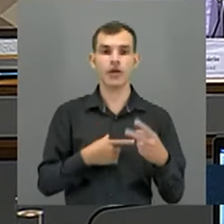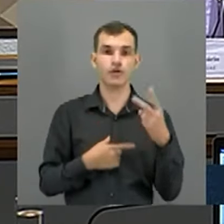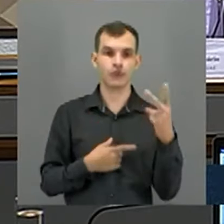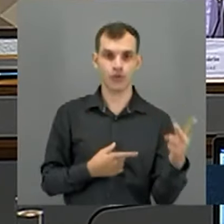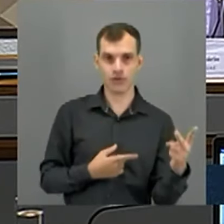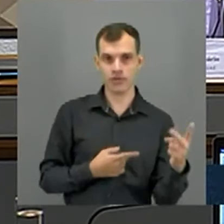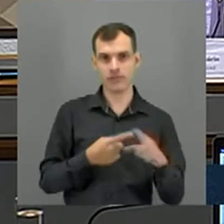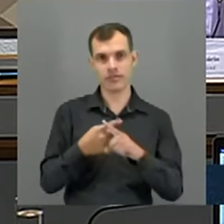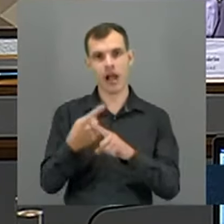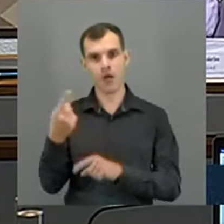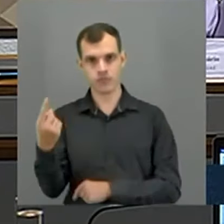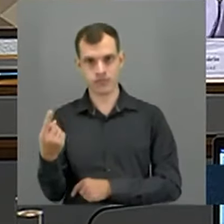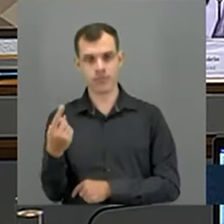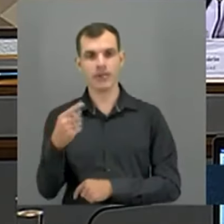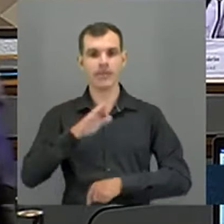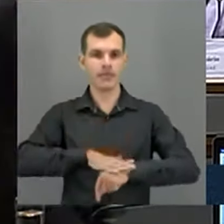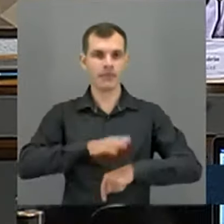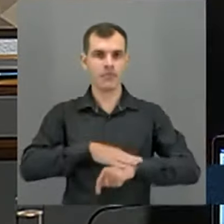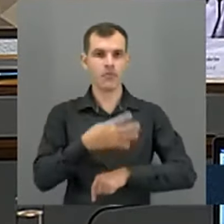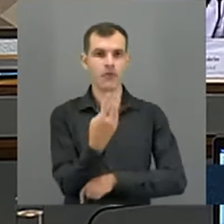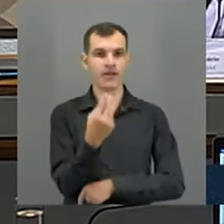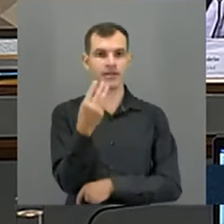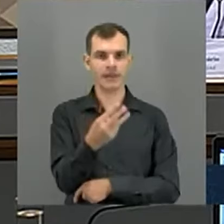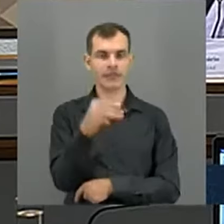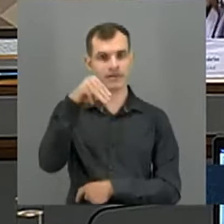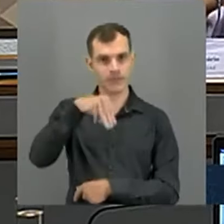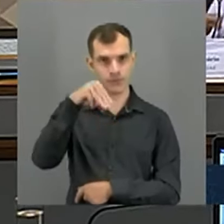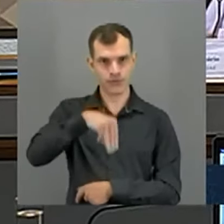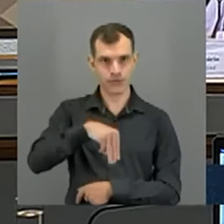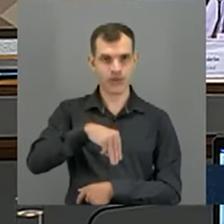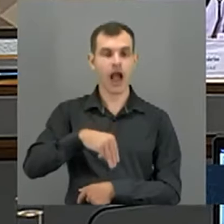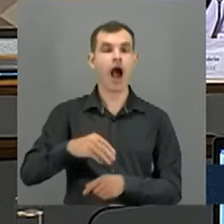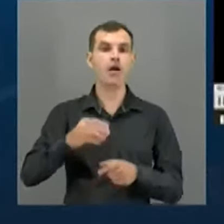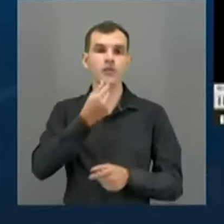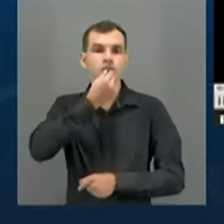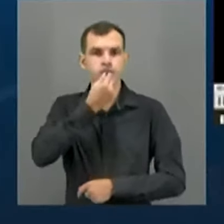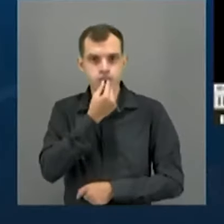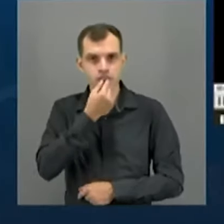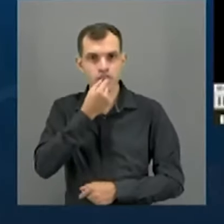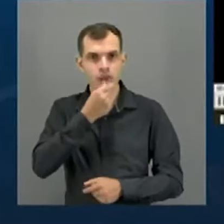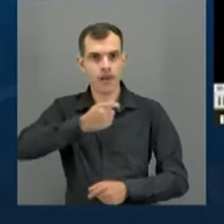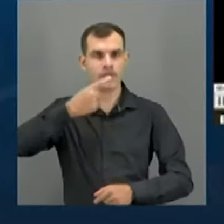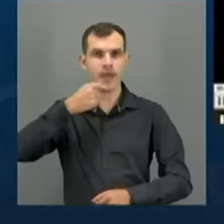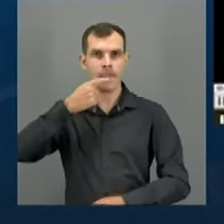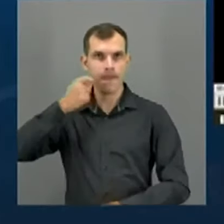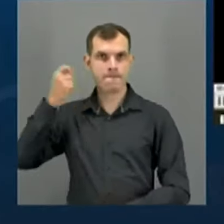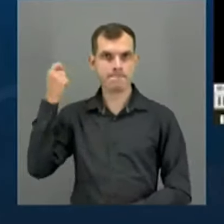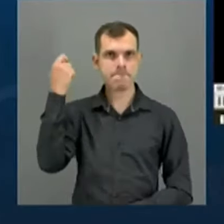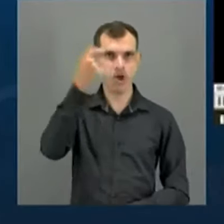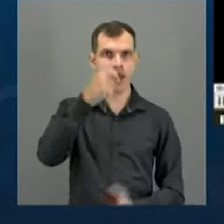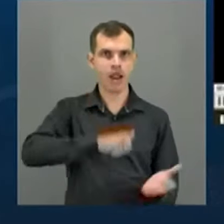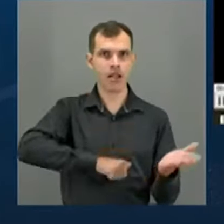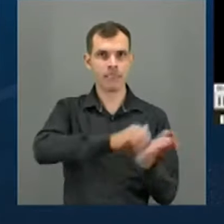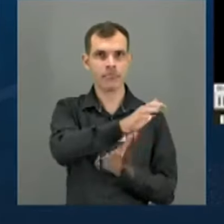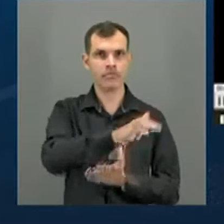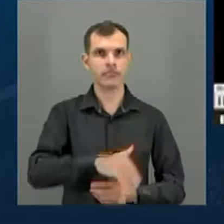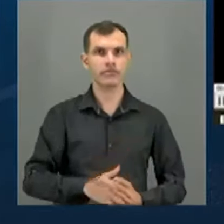minutos. O juiz expulsou o meu jogador. Ah, aí. Olha lá. Meu vermelho.